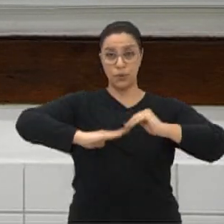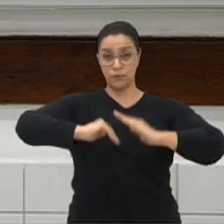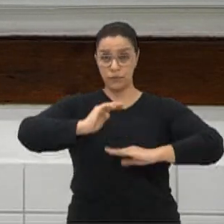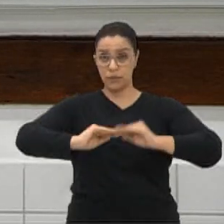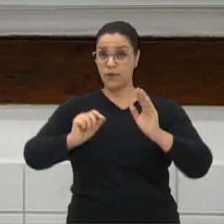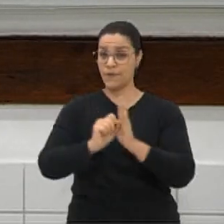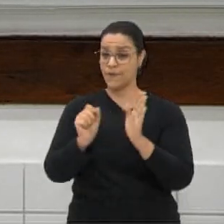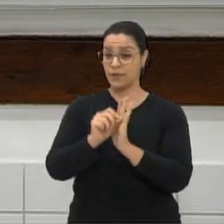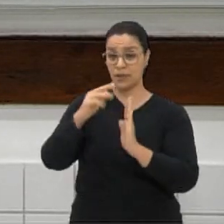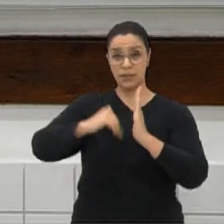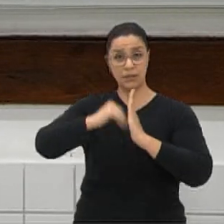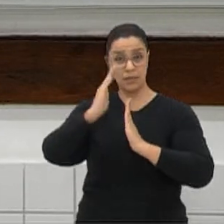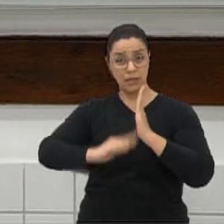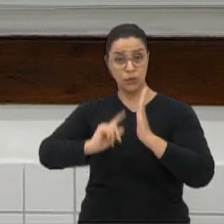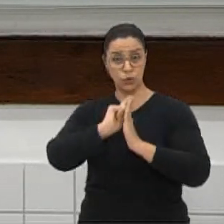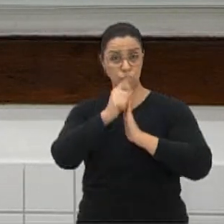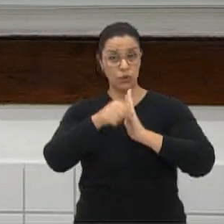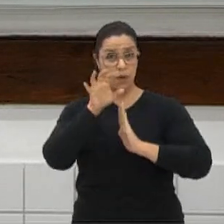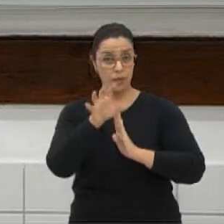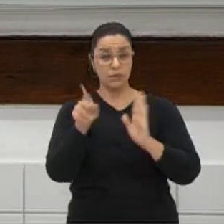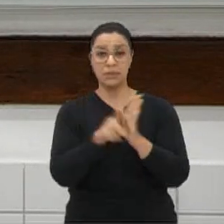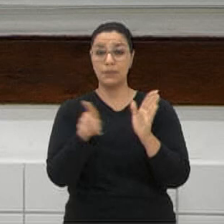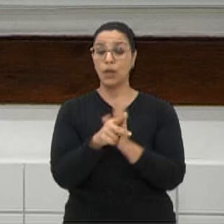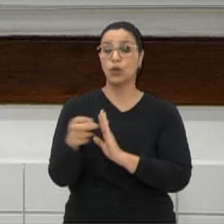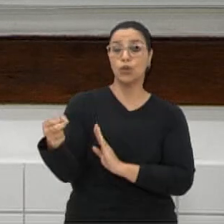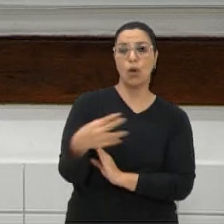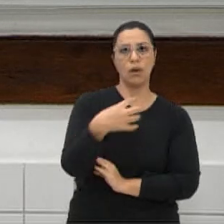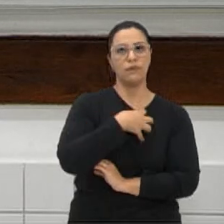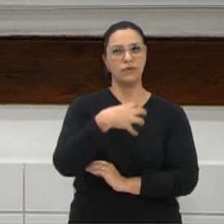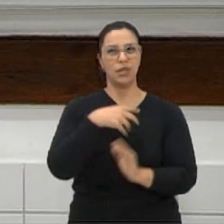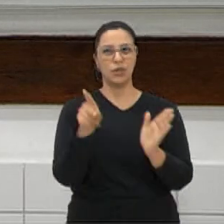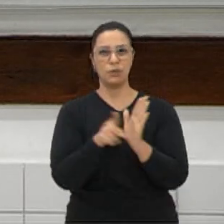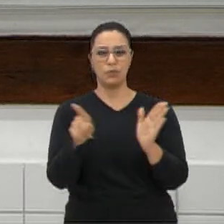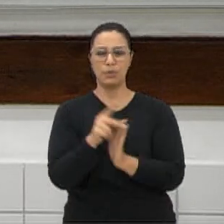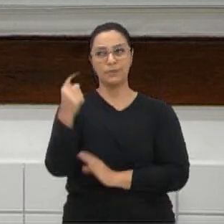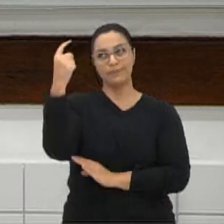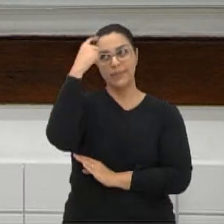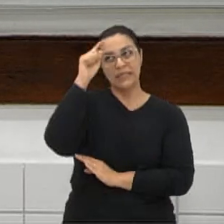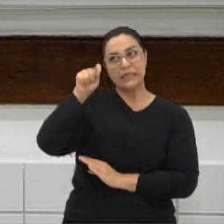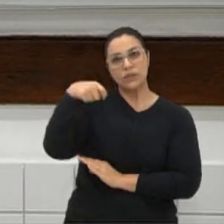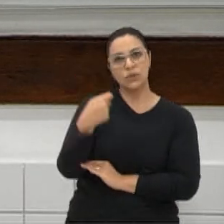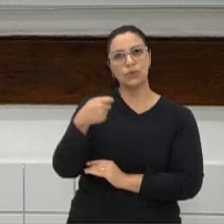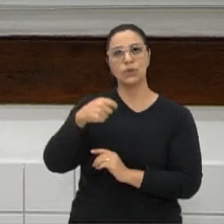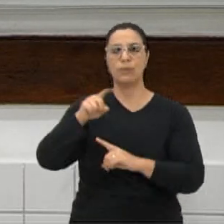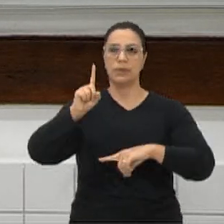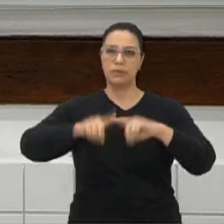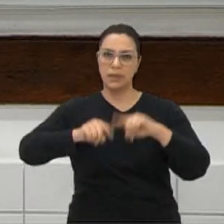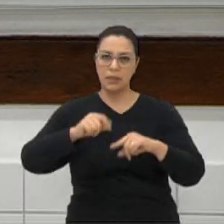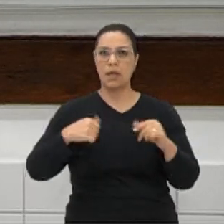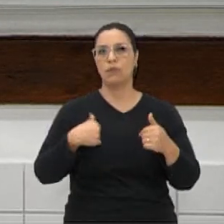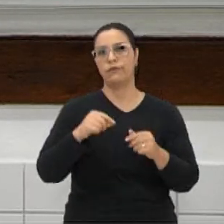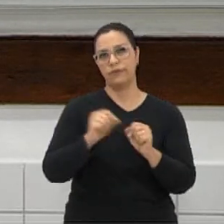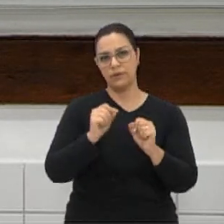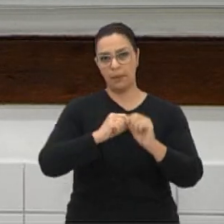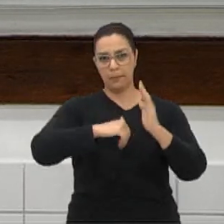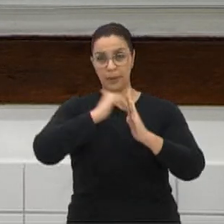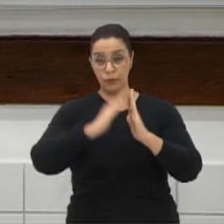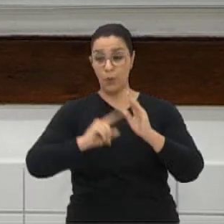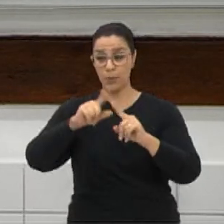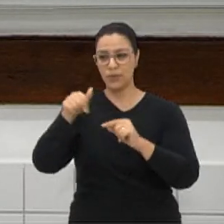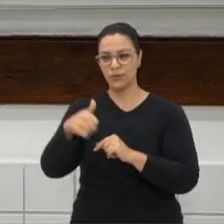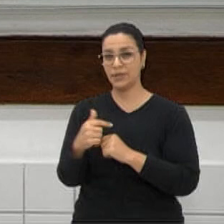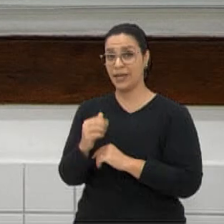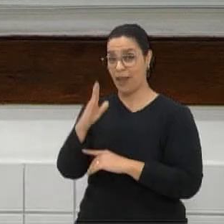natureza morta e trouxeram novas possibilidades de se pensar essa natureza morta. Aí eles ganham